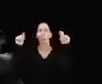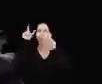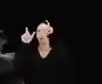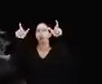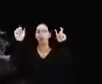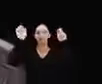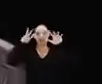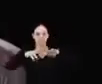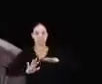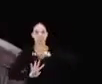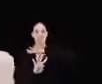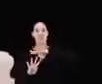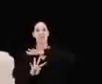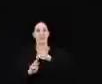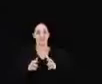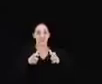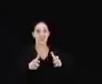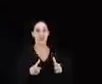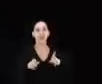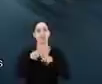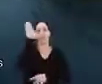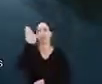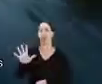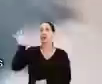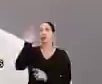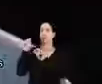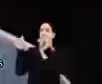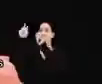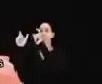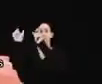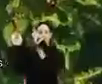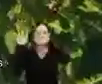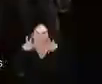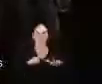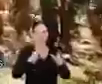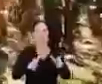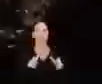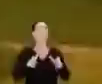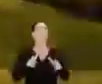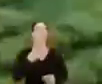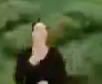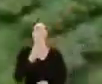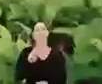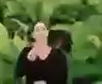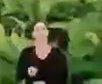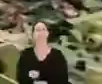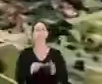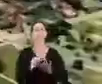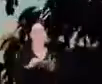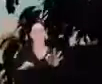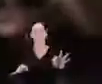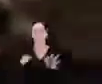soma de milhões de imigrantes de todas as partes do mundo e brasileiros de todos os cantos do país espalhados por 250 mil